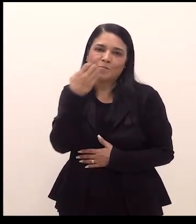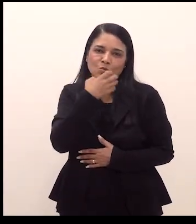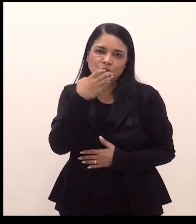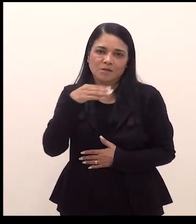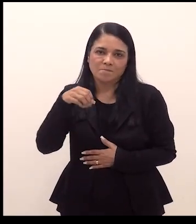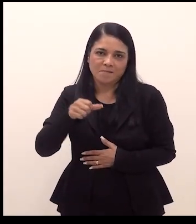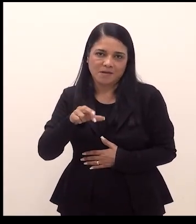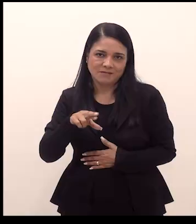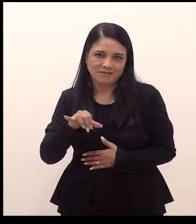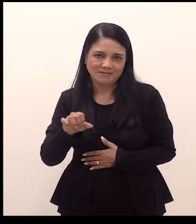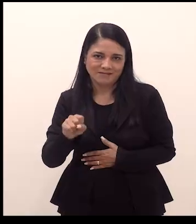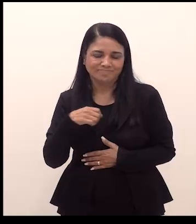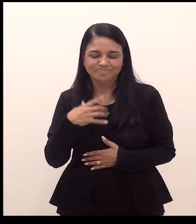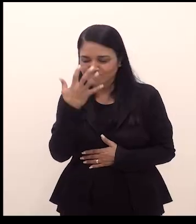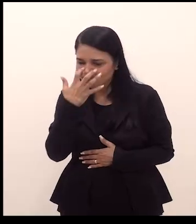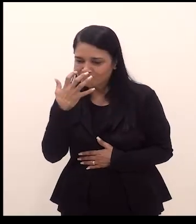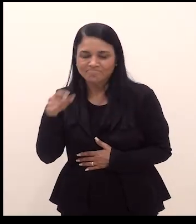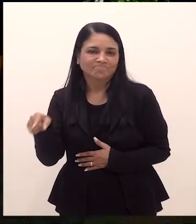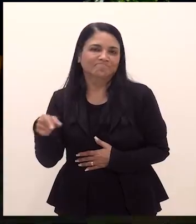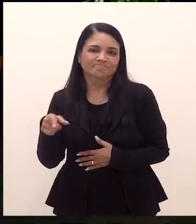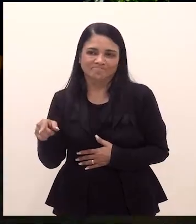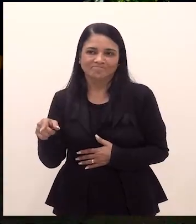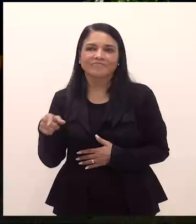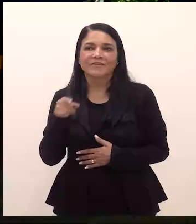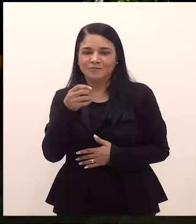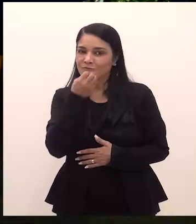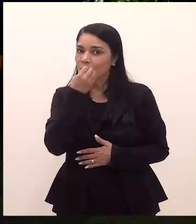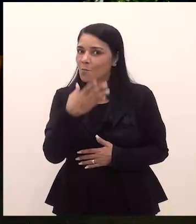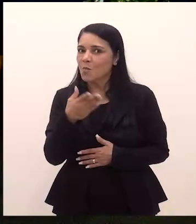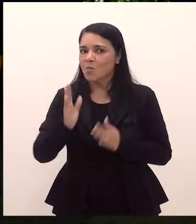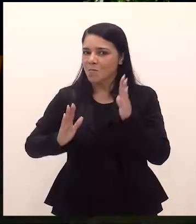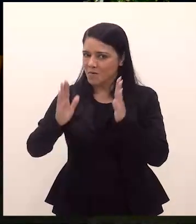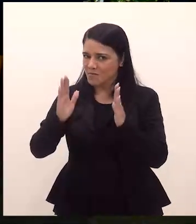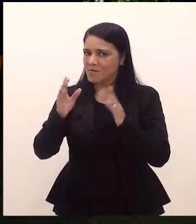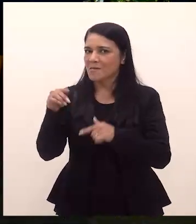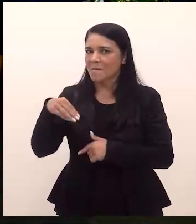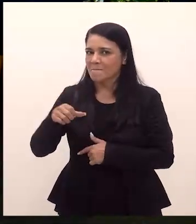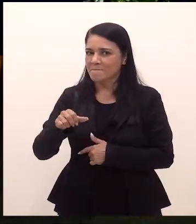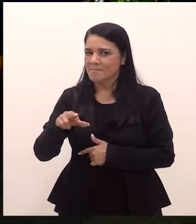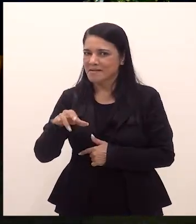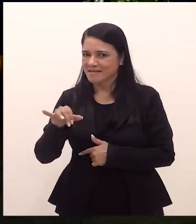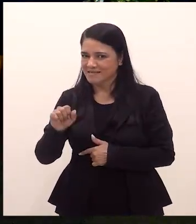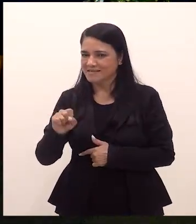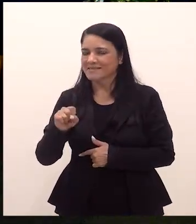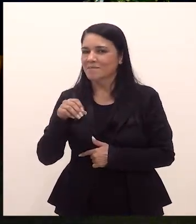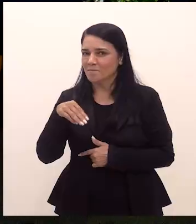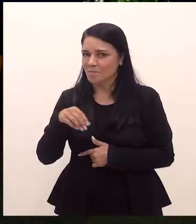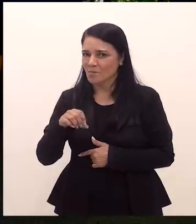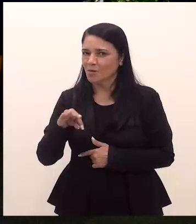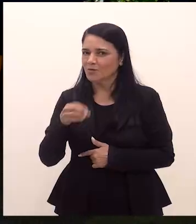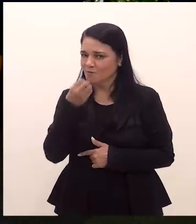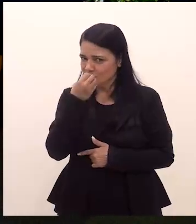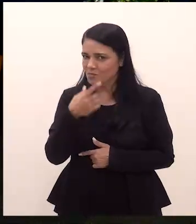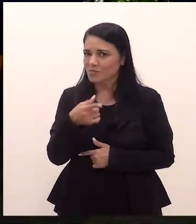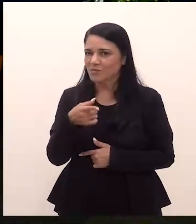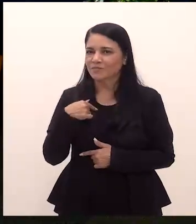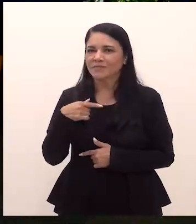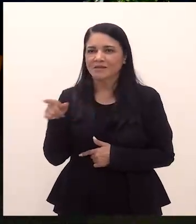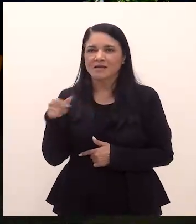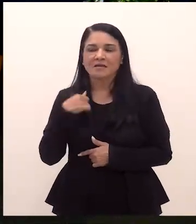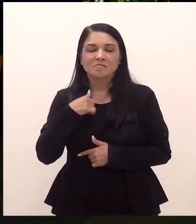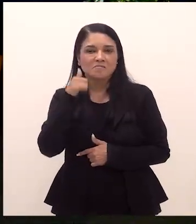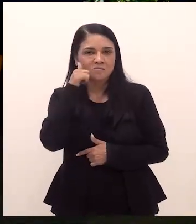aprendi a me encantar ainda mais pelo repertório dela com o tempo. De fato, você pegou uma régua boa, né? Ele pegou a Marisa Monte, ele pegou uma bela